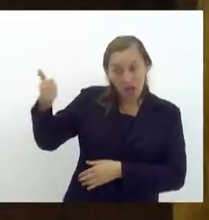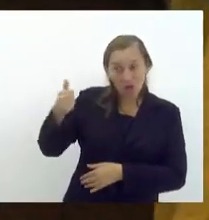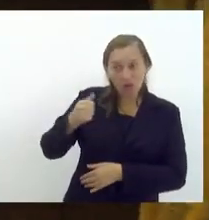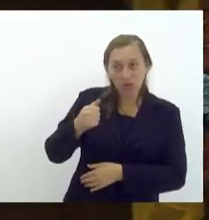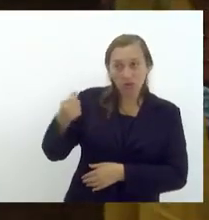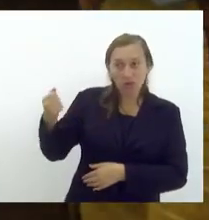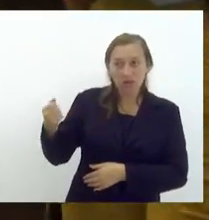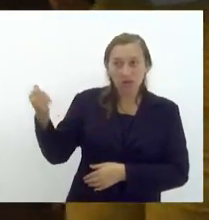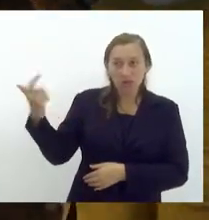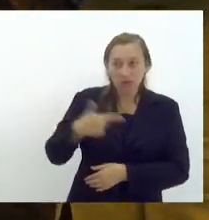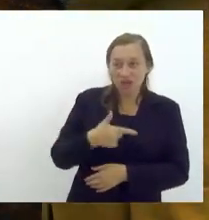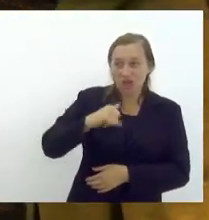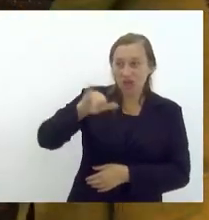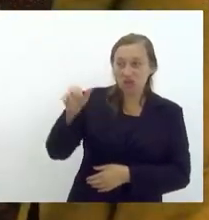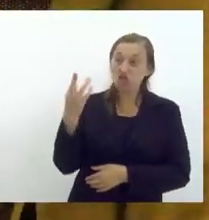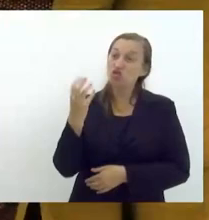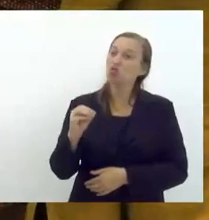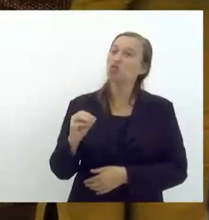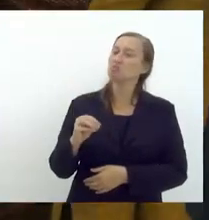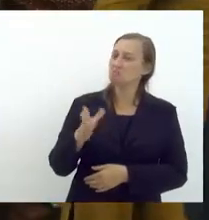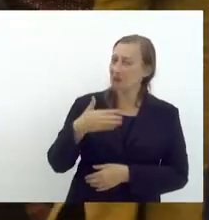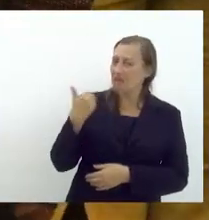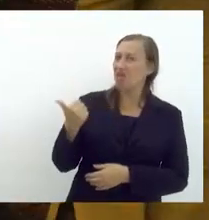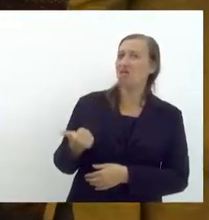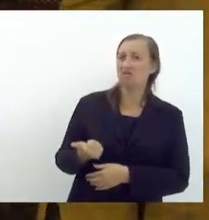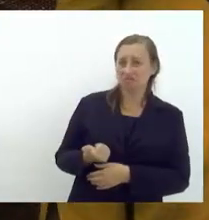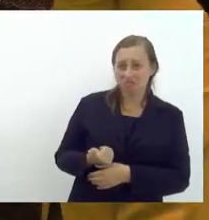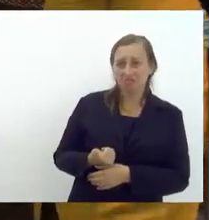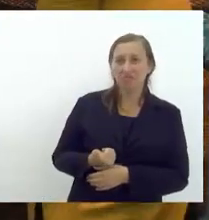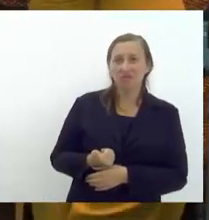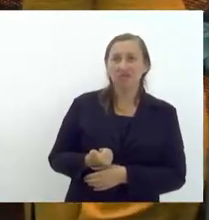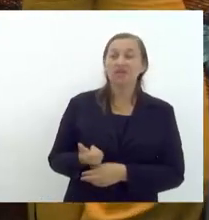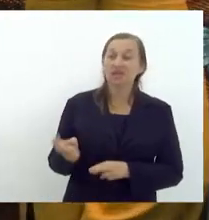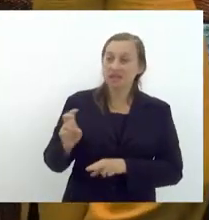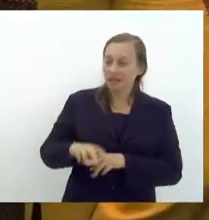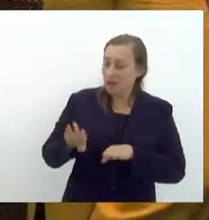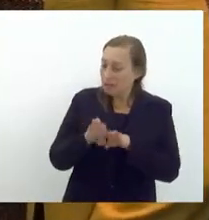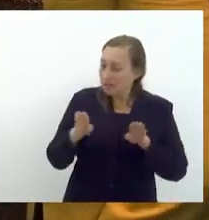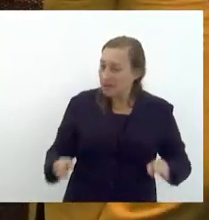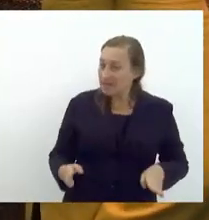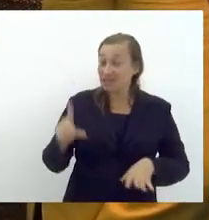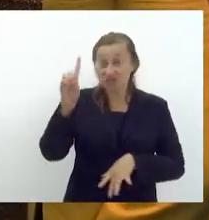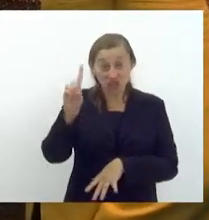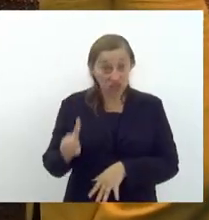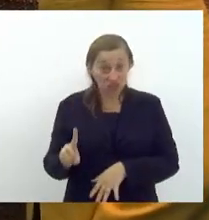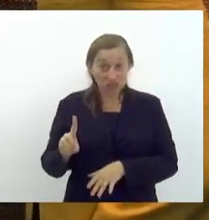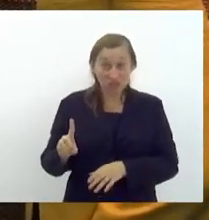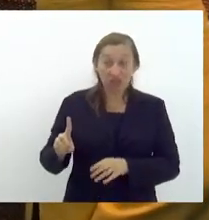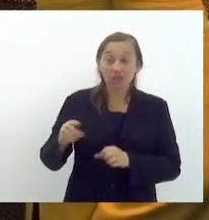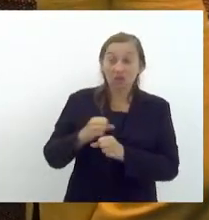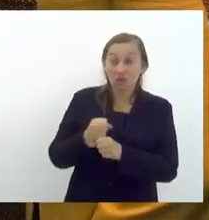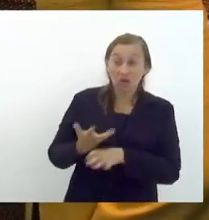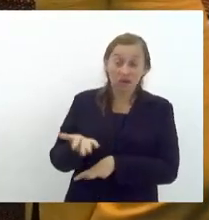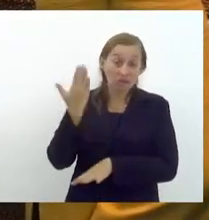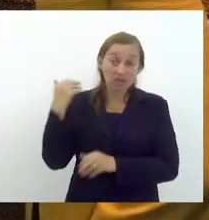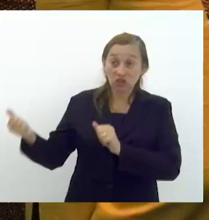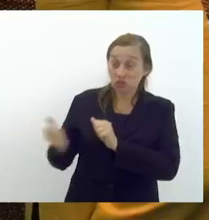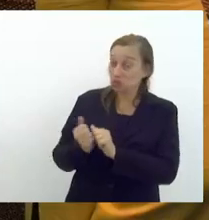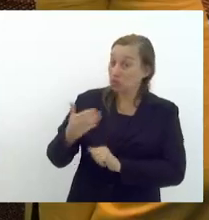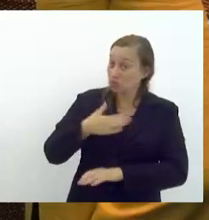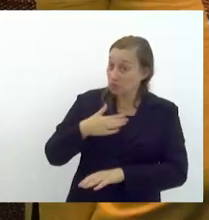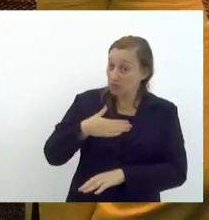dizer que ele ela é melhor do que o Júlio estava na mesa diretora na na legislatura passada junto comigo